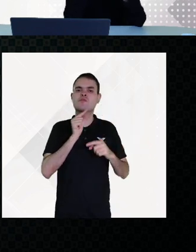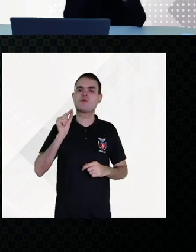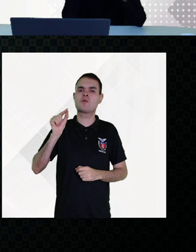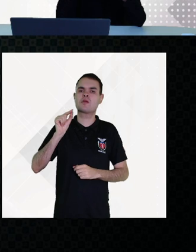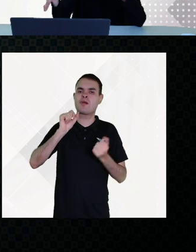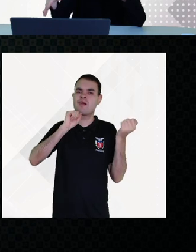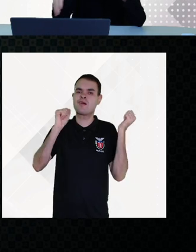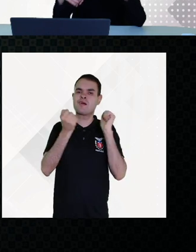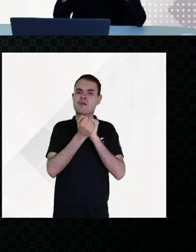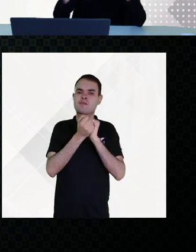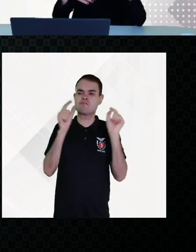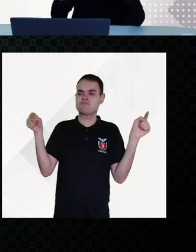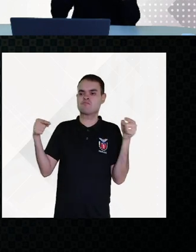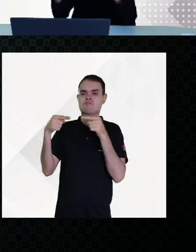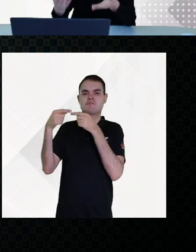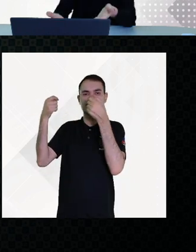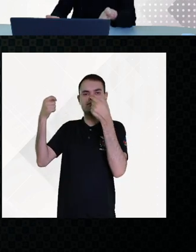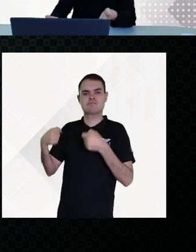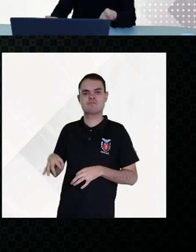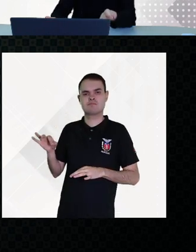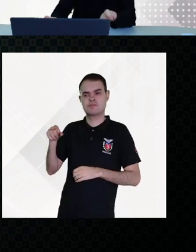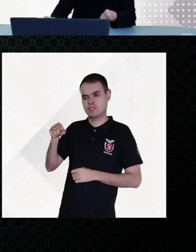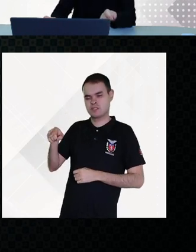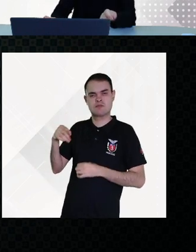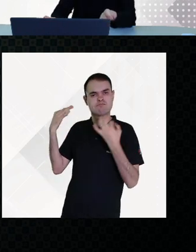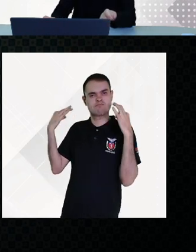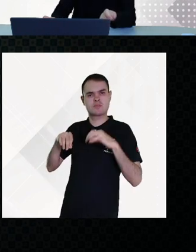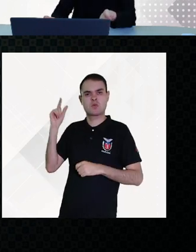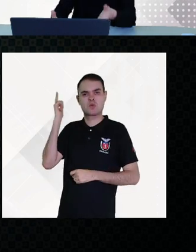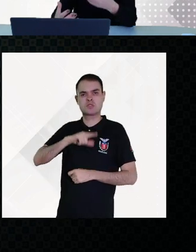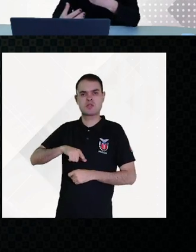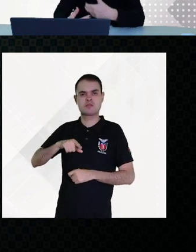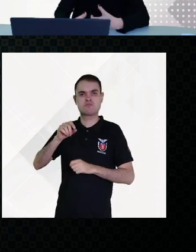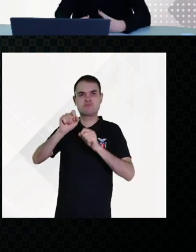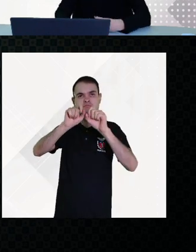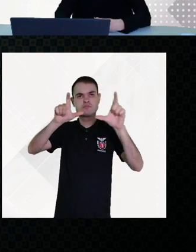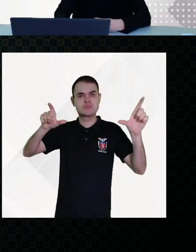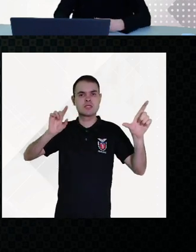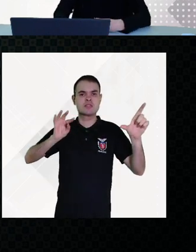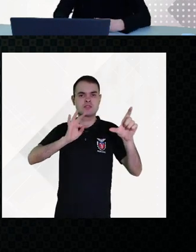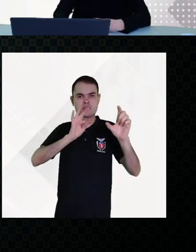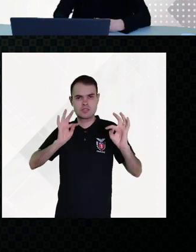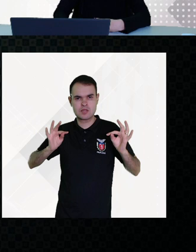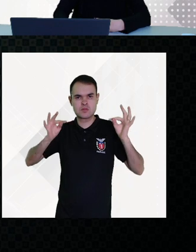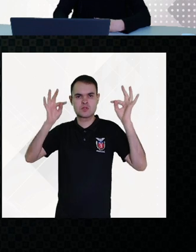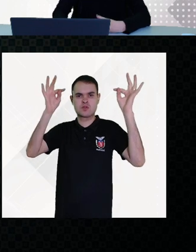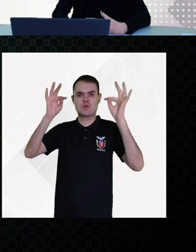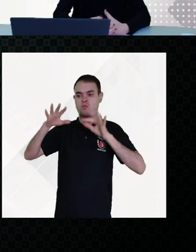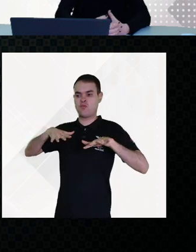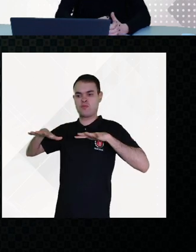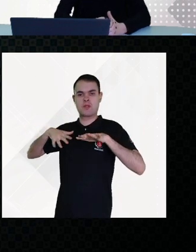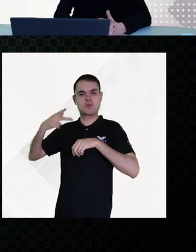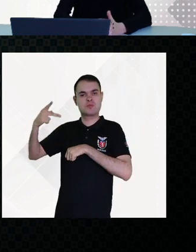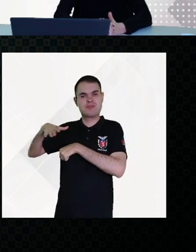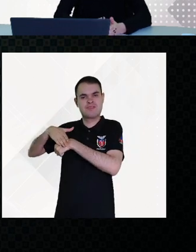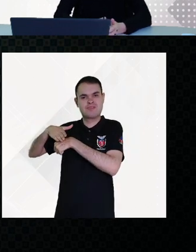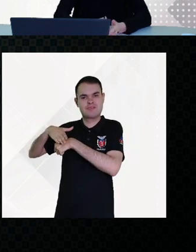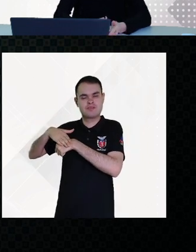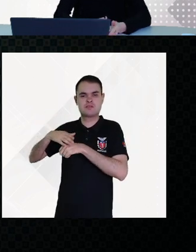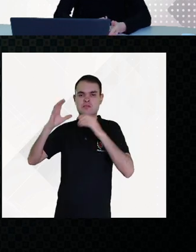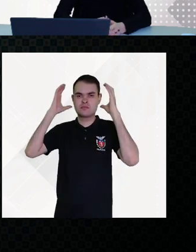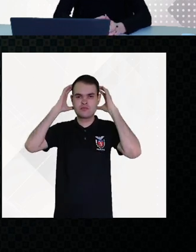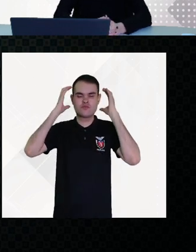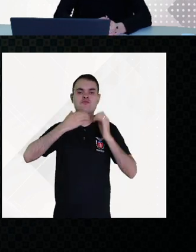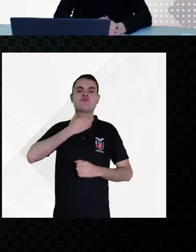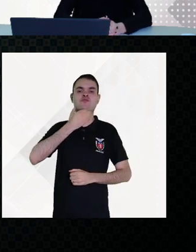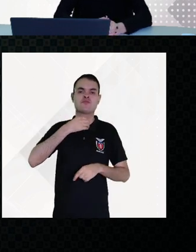a adaptação do mouse para quê? Para que ele conseguisse acessar essa tecnologia com o movimento voluntário que ele tinha. Né? A